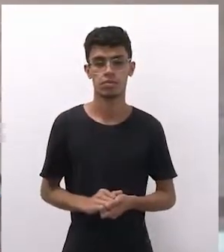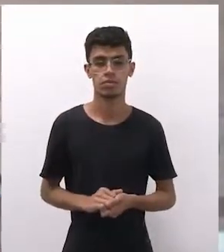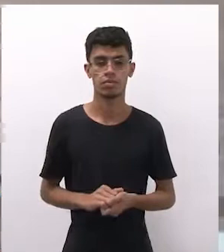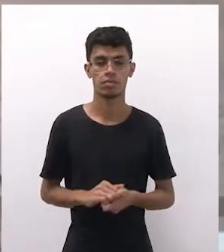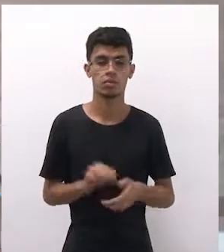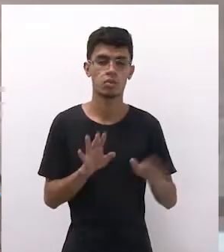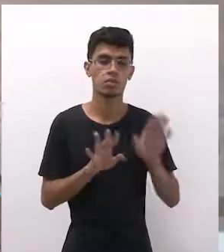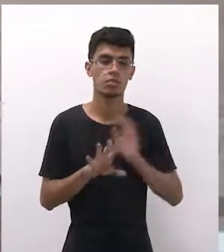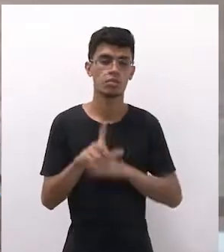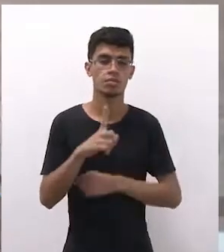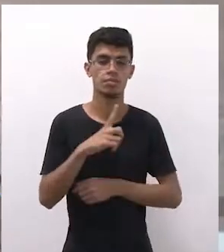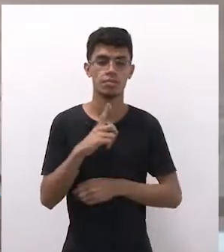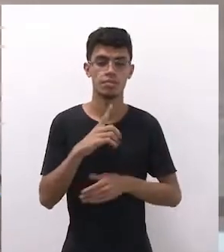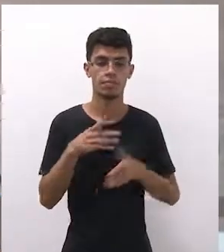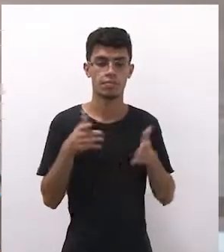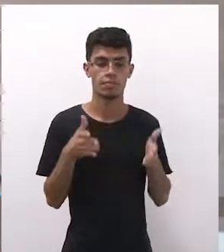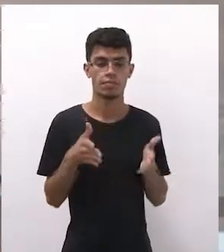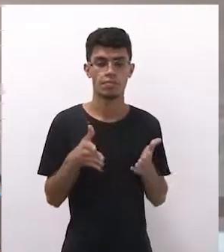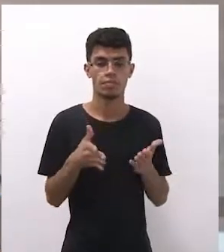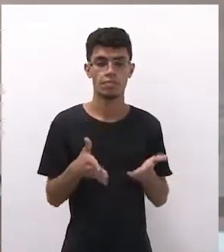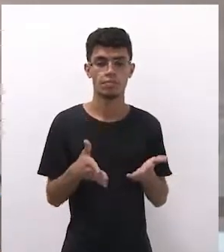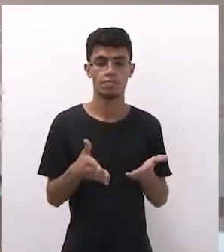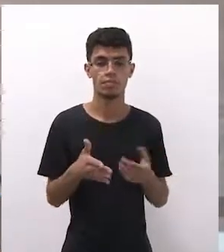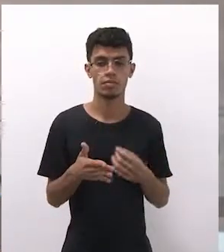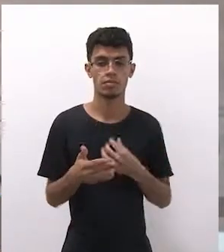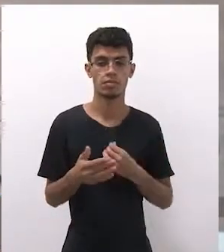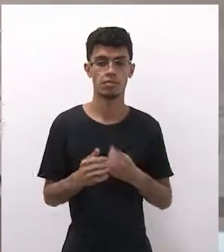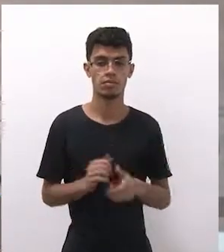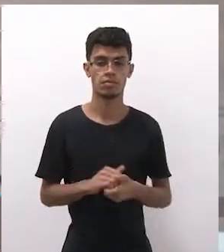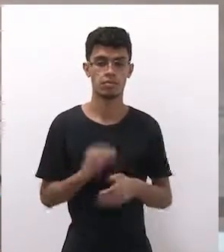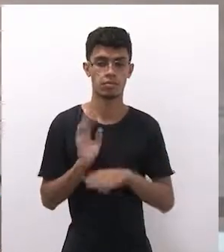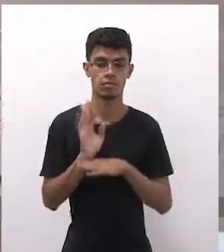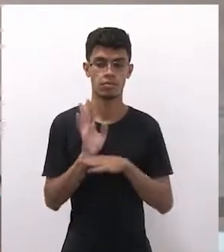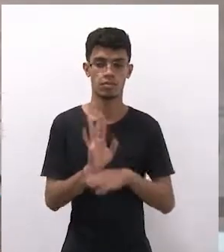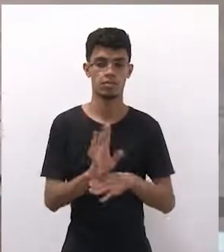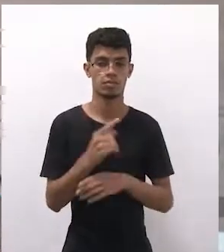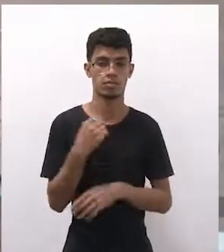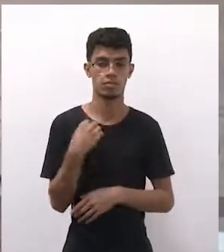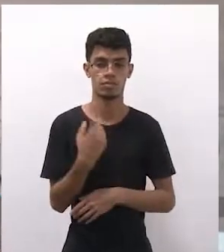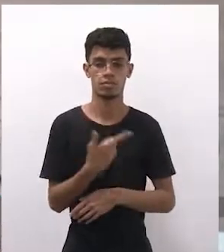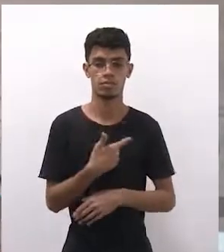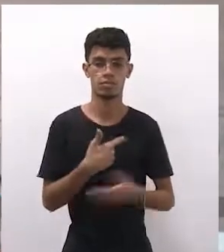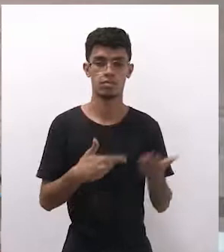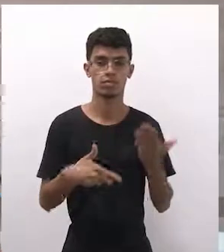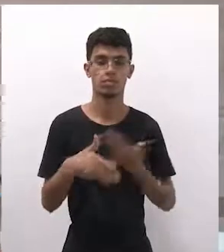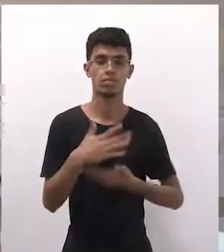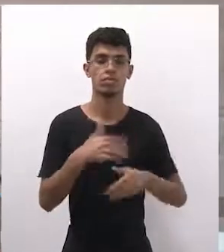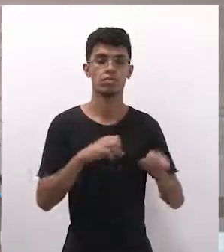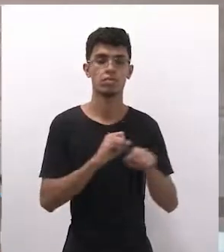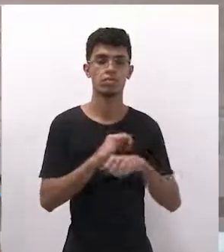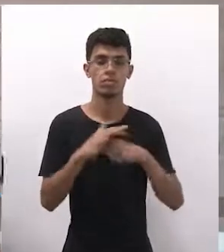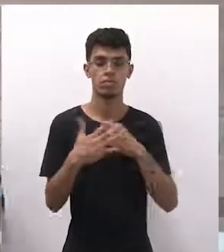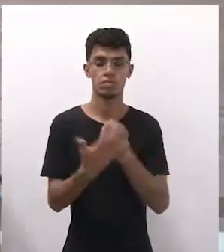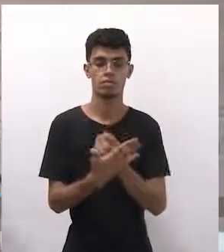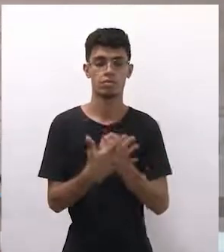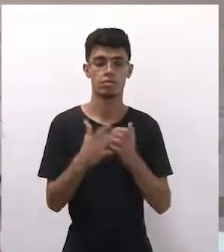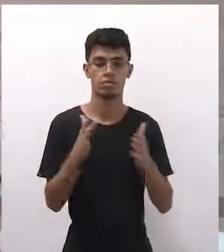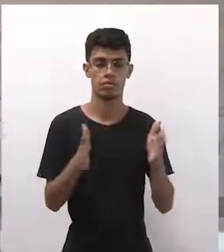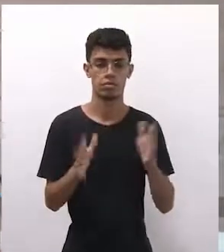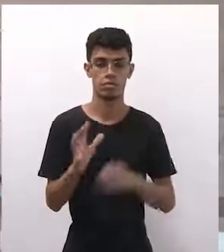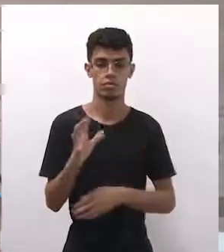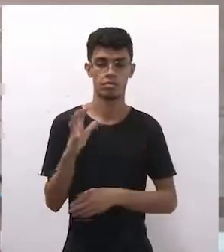tem hoje em grande medida, que contribui para a gente estar tratando a pandemia dessa forma, né?